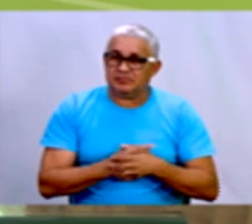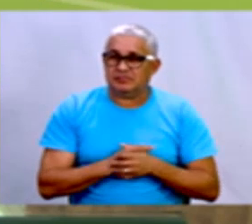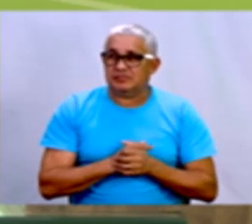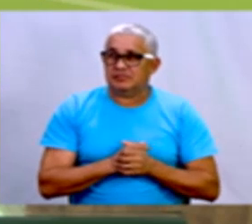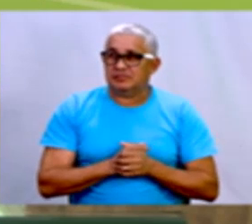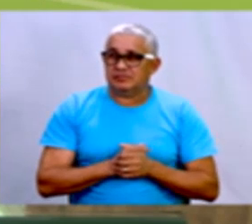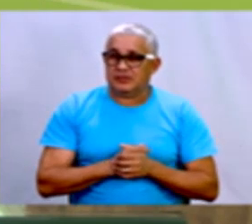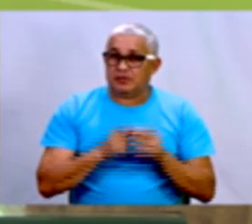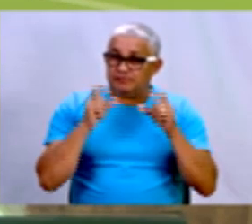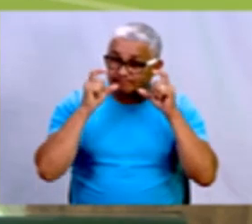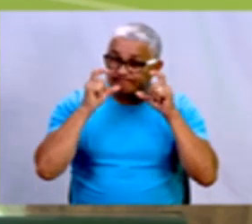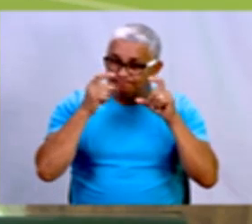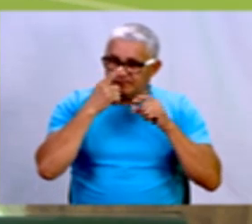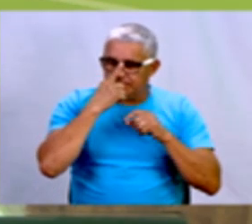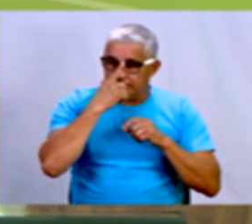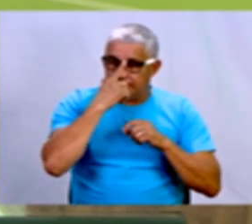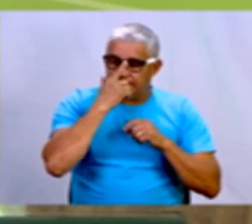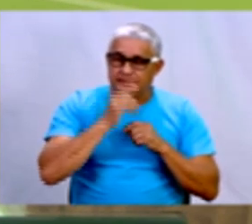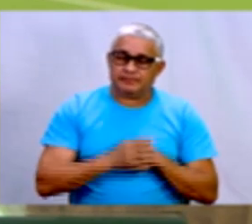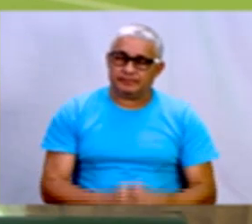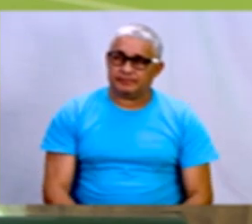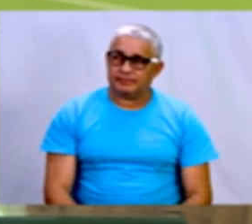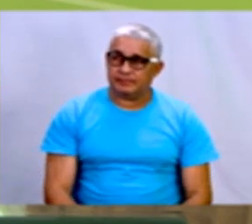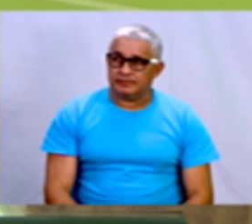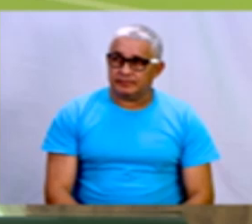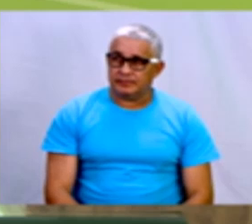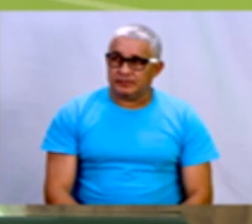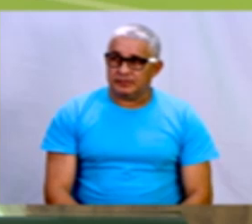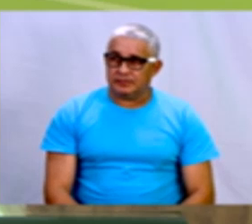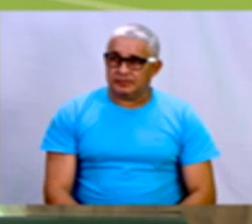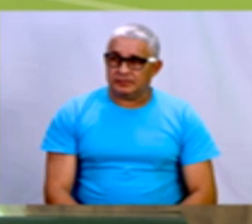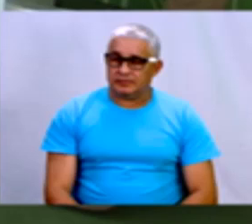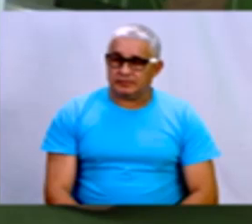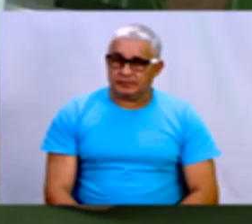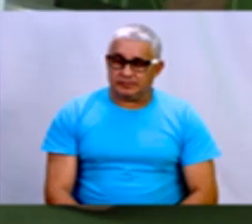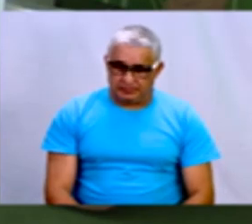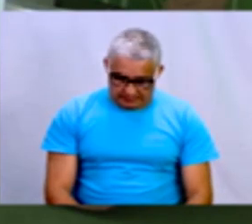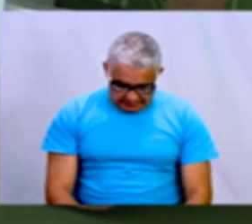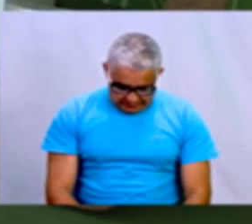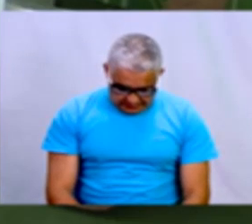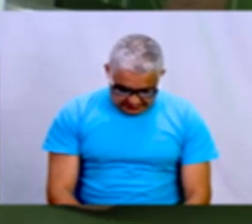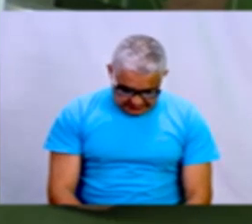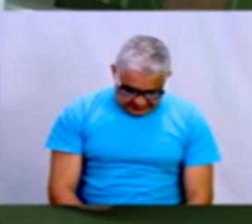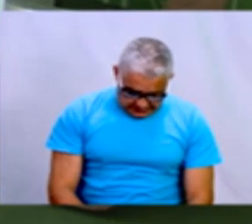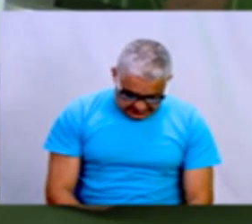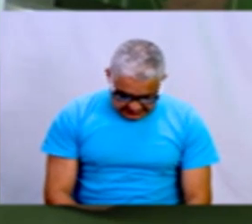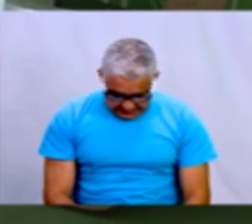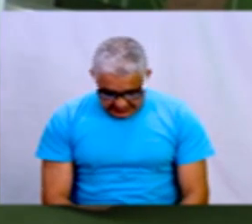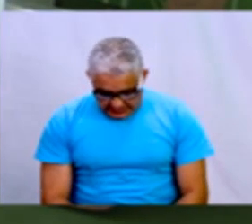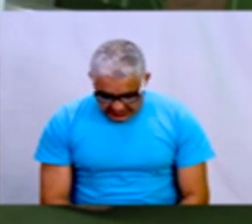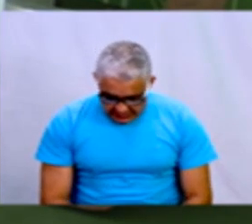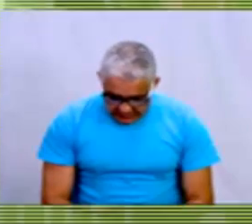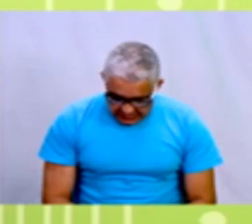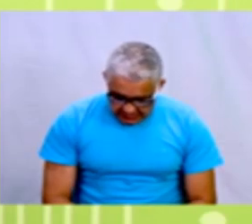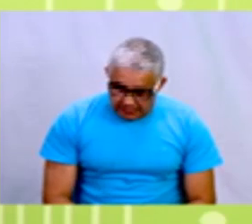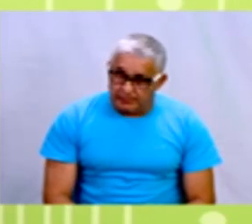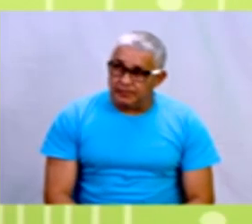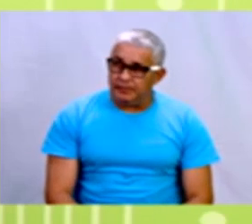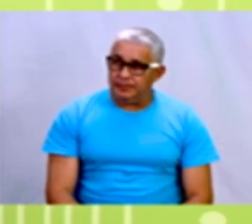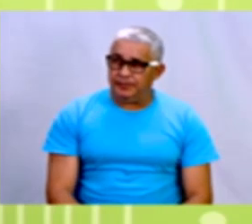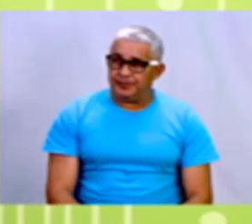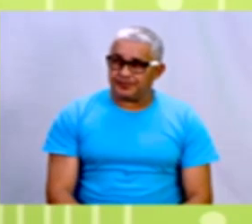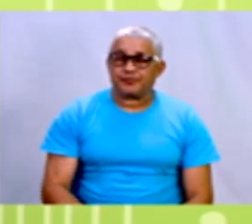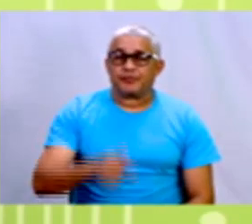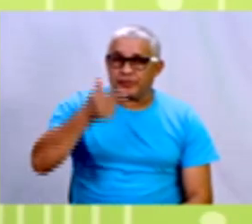mas prestem bastante atenção para poder ter sucesso. Pessoal, eu vou dar mais, focar mais